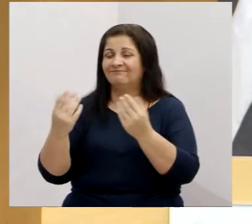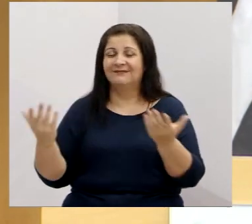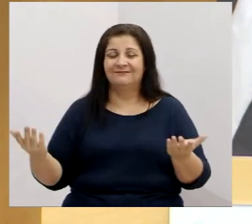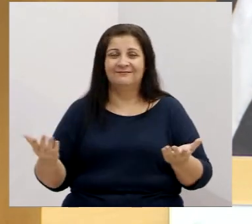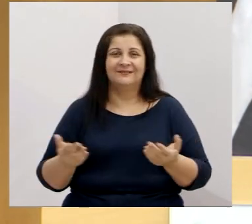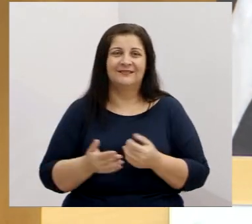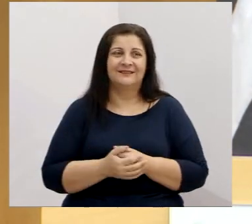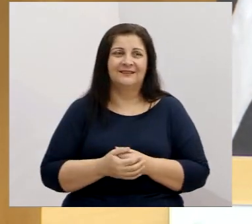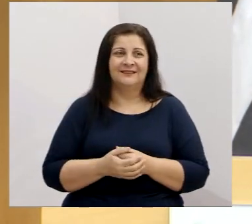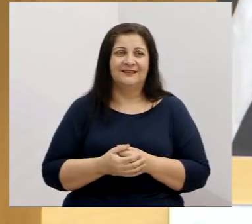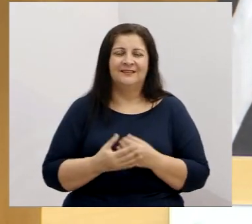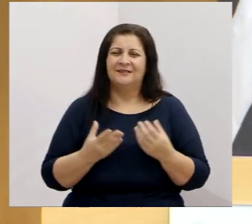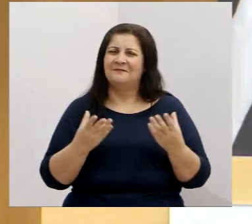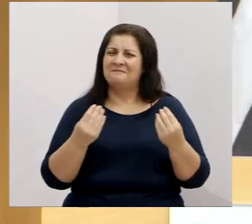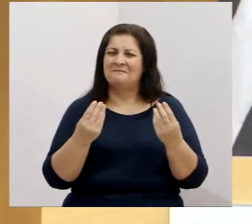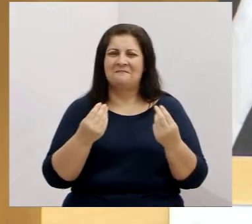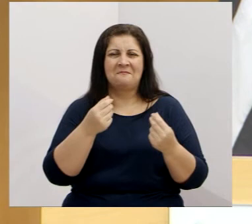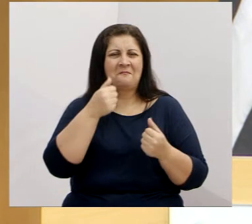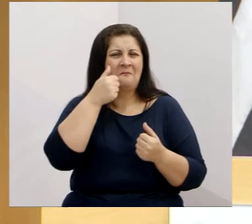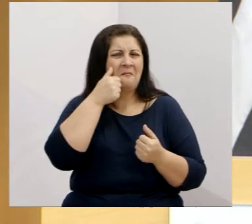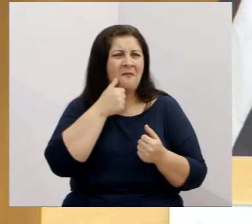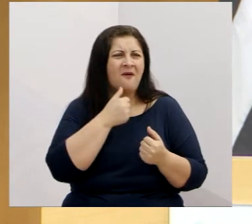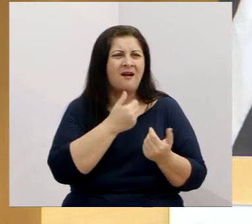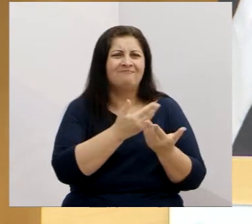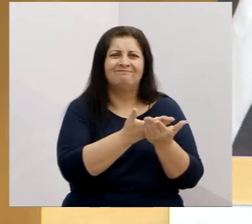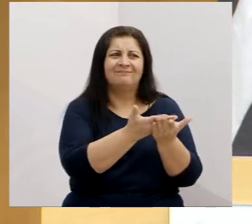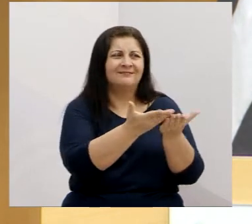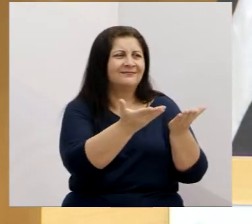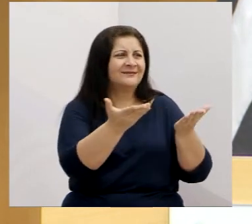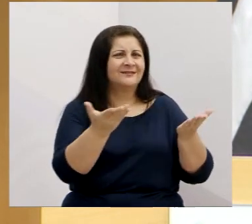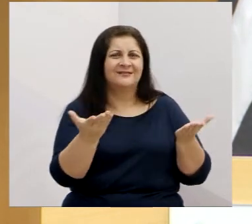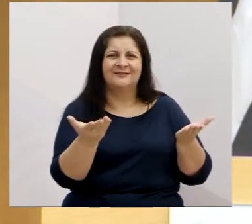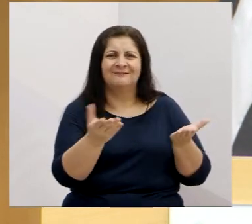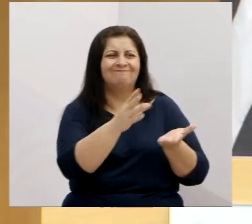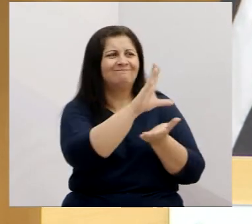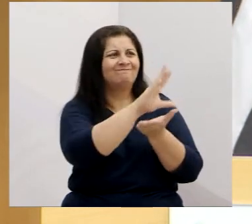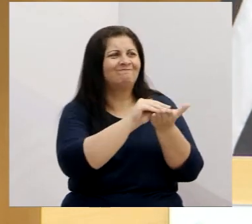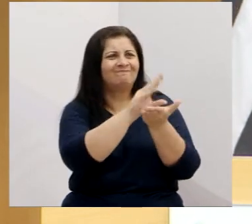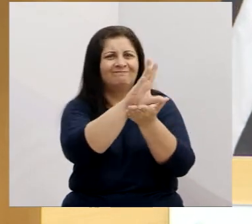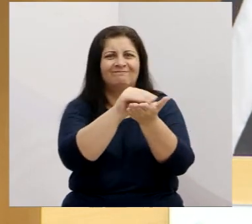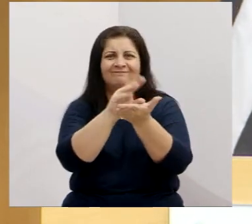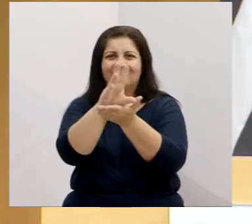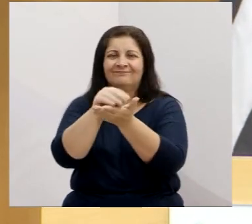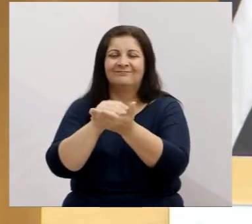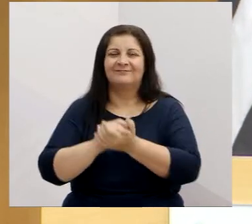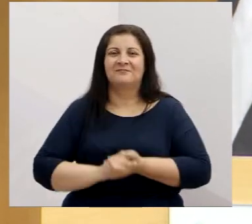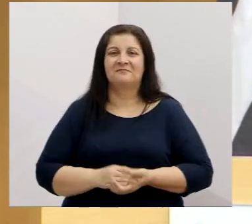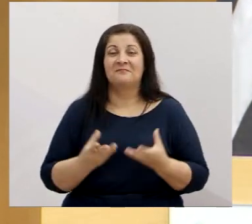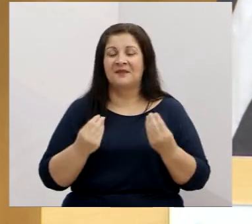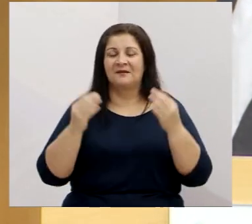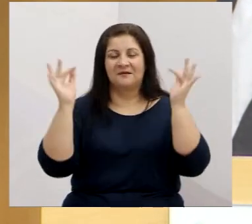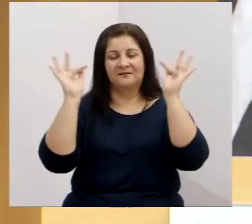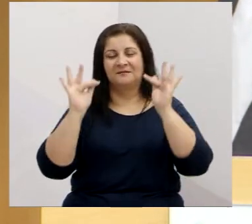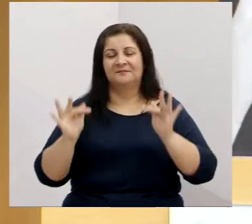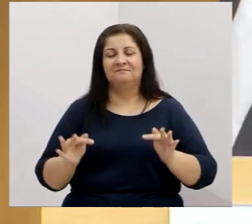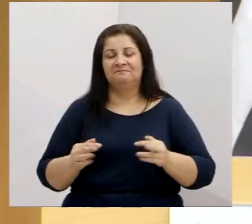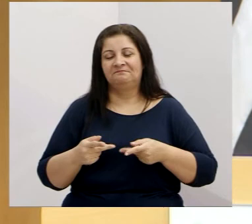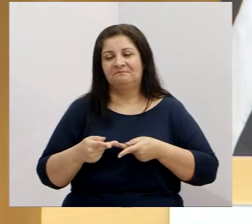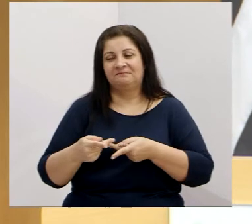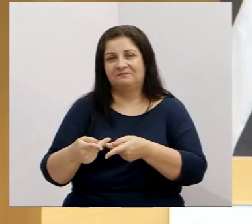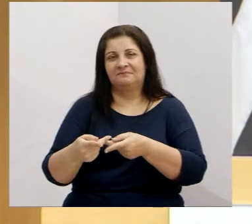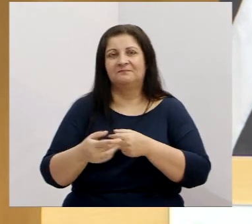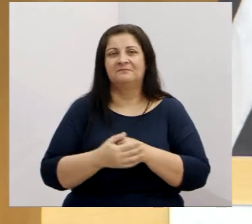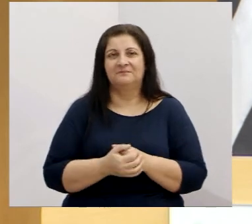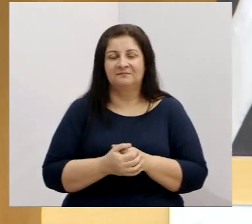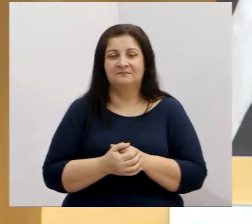ali muitas mulheres quantas mulheres que fazem mais fiquei muito feliz pelo convite e